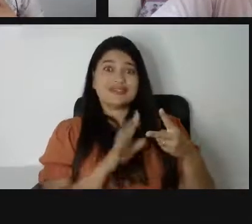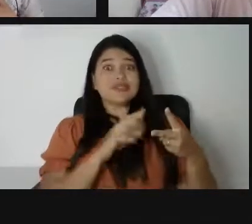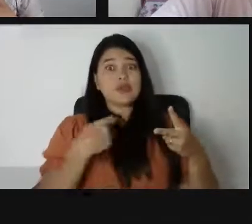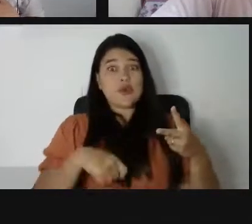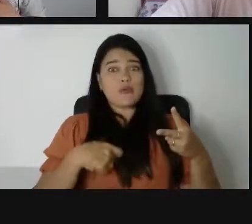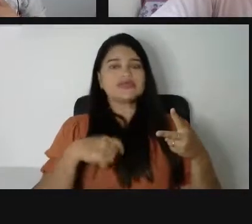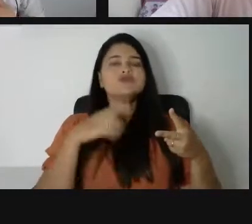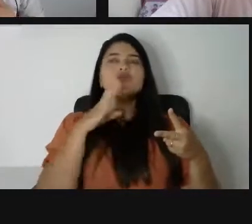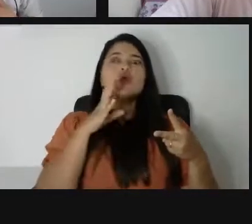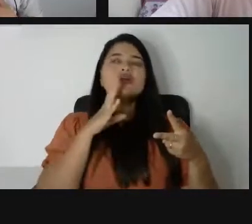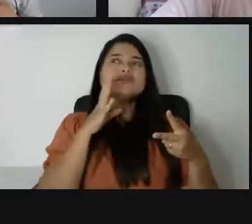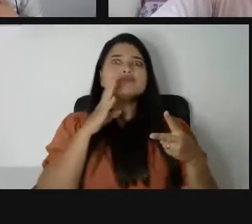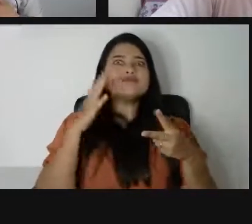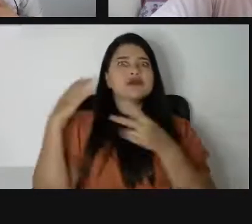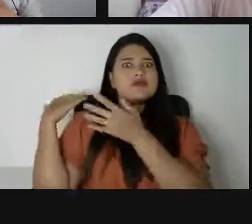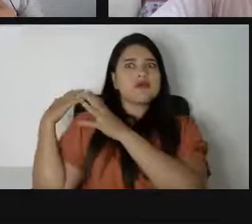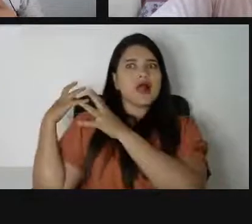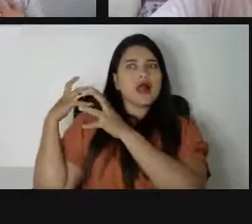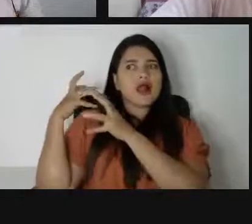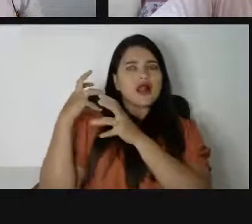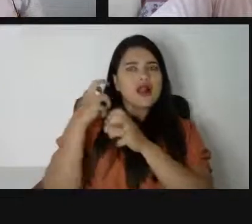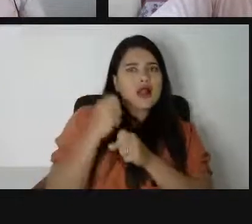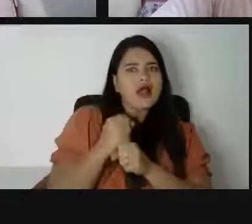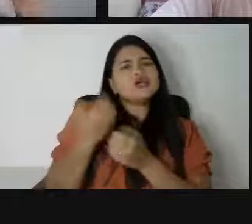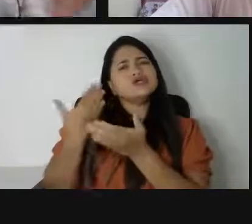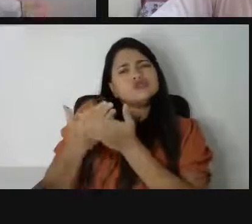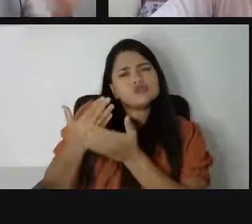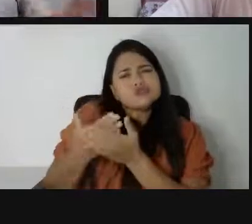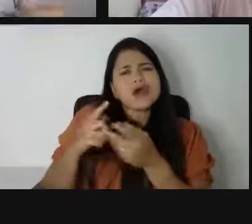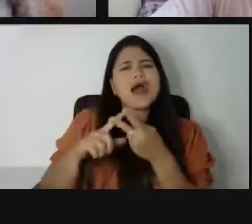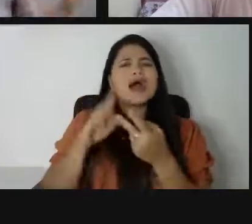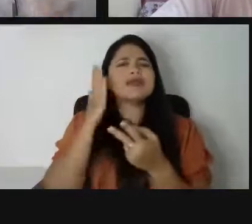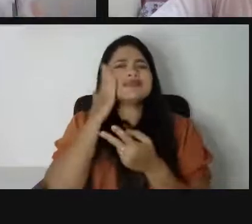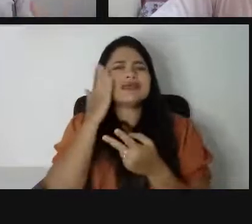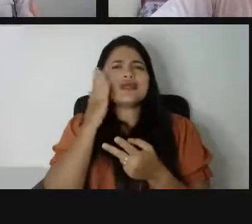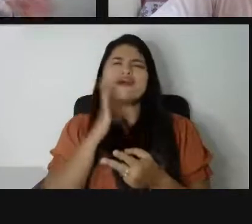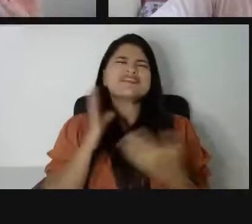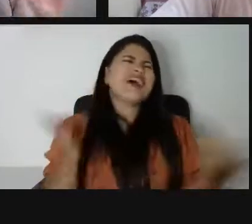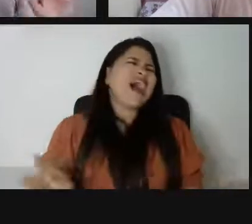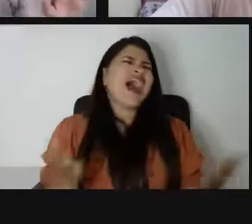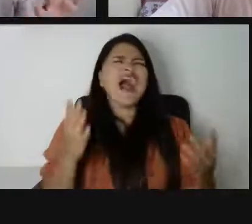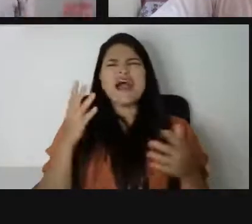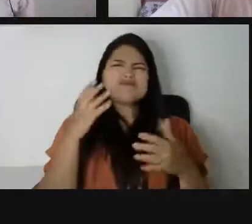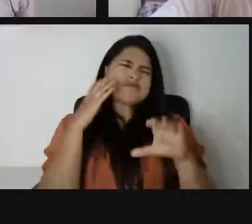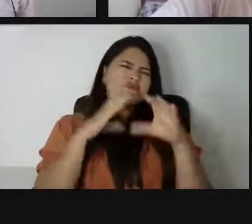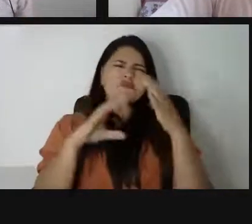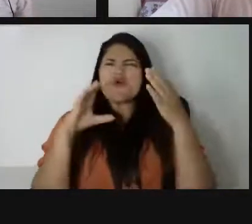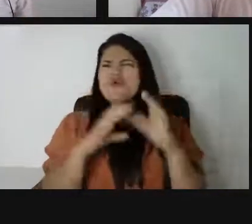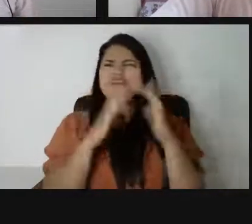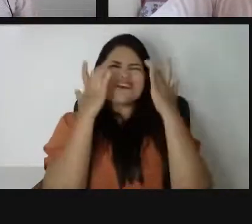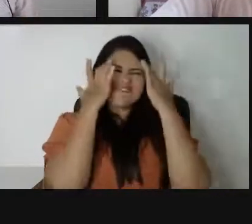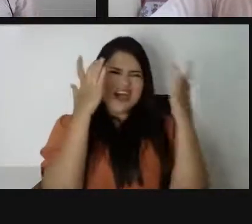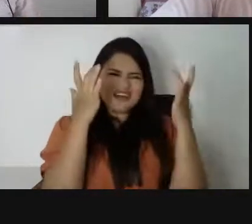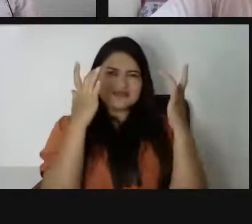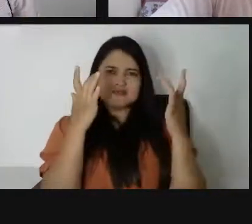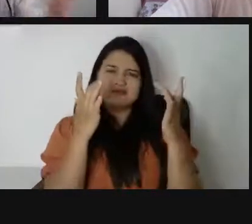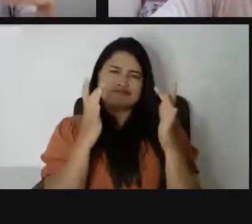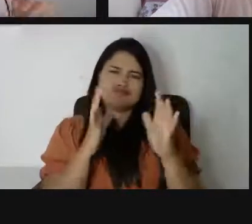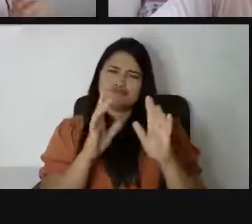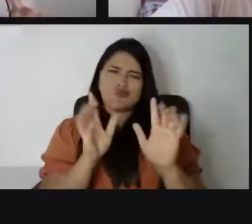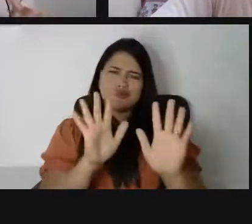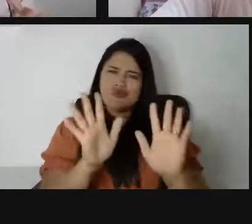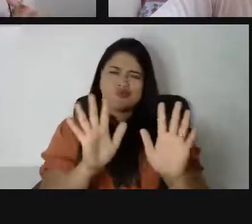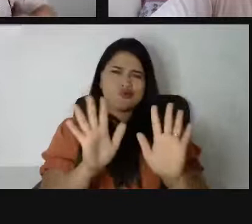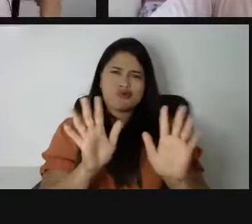que a gente tem. Então, estudar, entender, conhecer. Não ir assim, é música, é fácil. Não, não é assim que funciona. Então, a